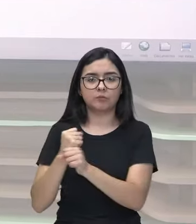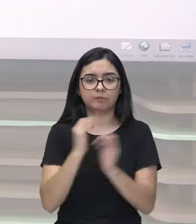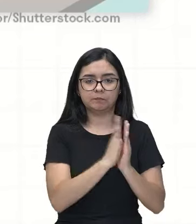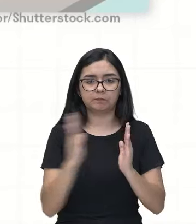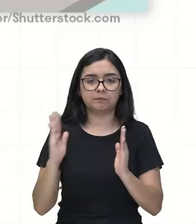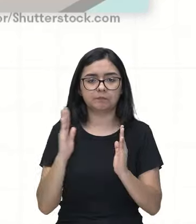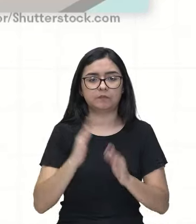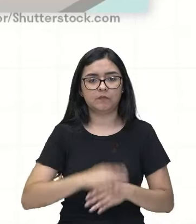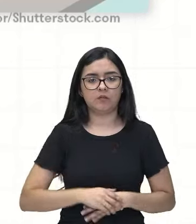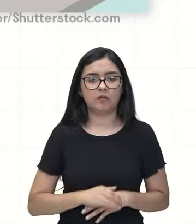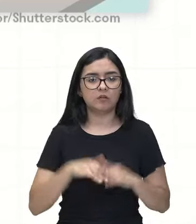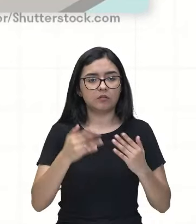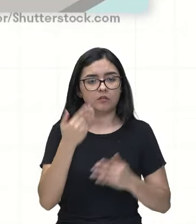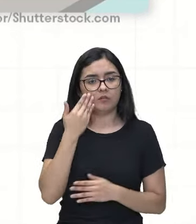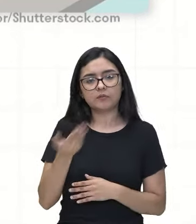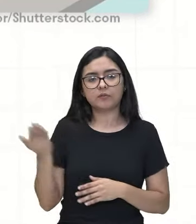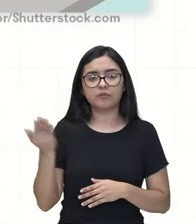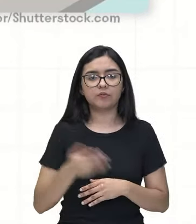cartela aí, ó.